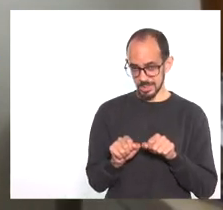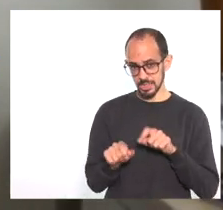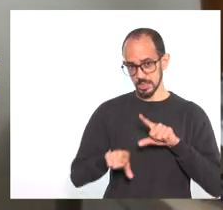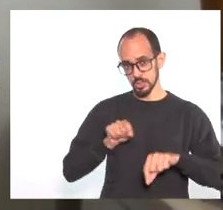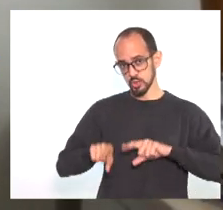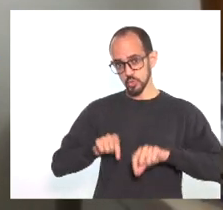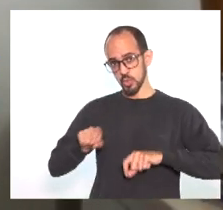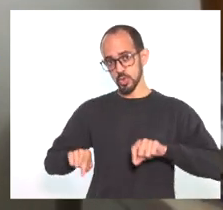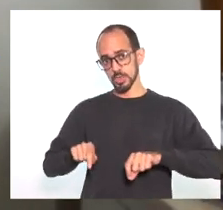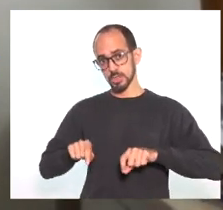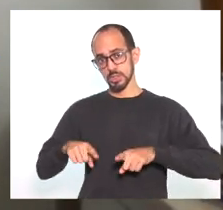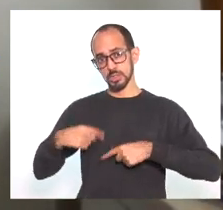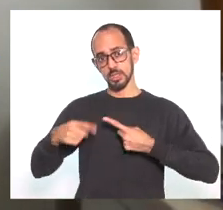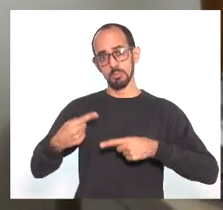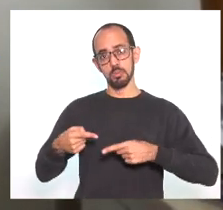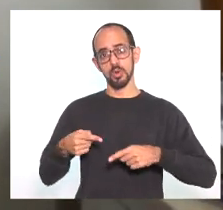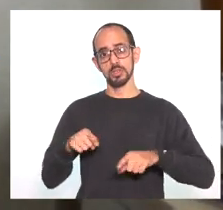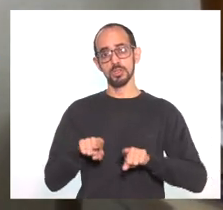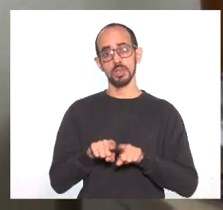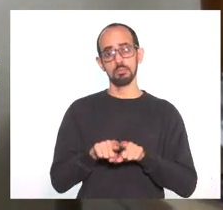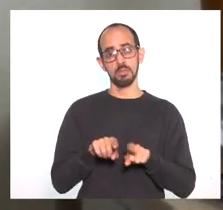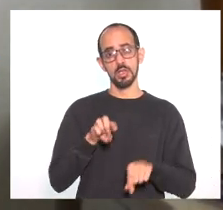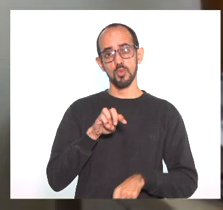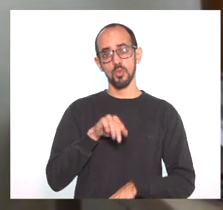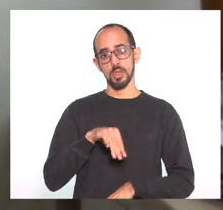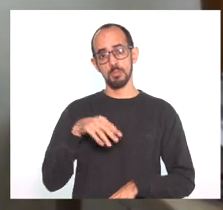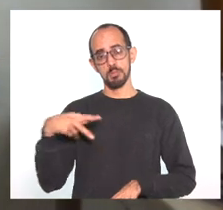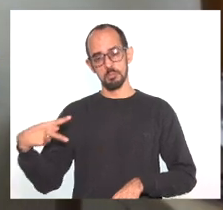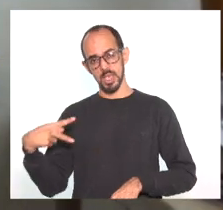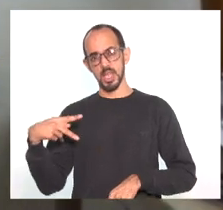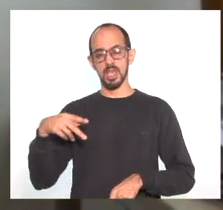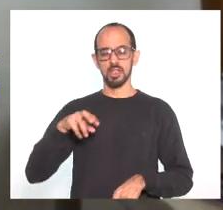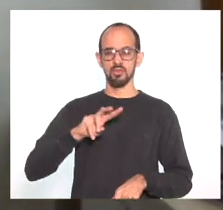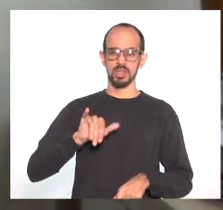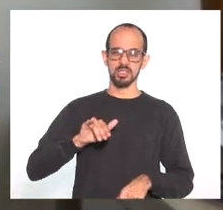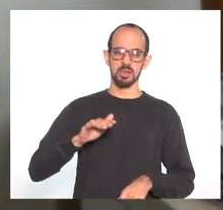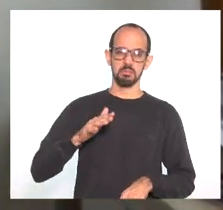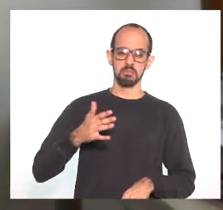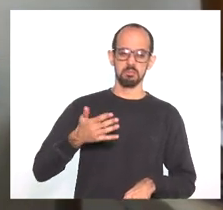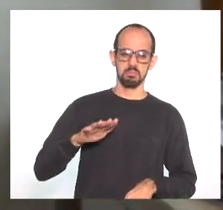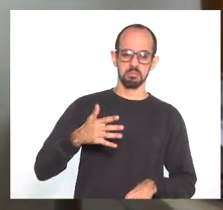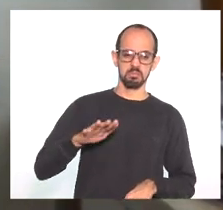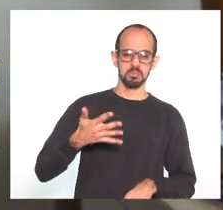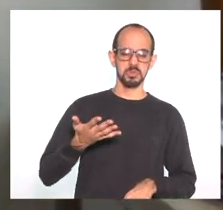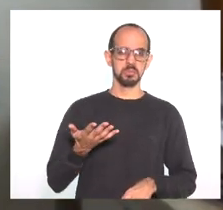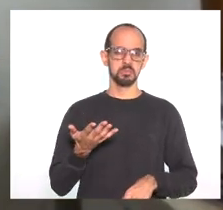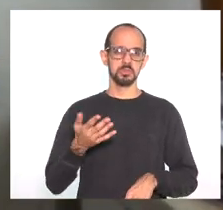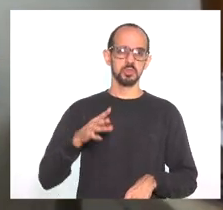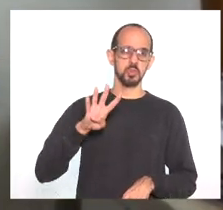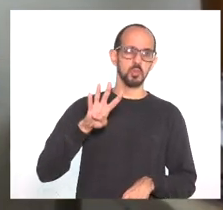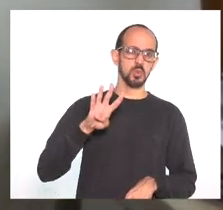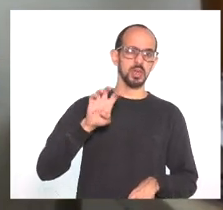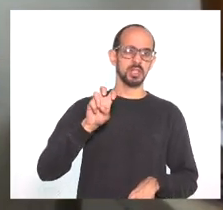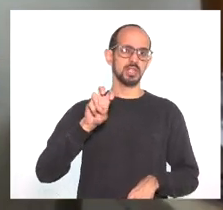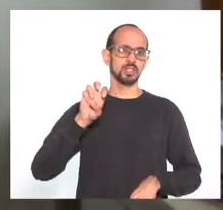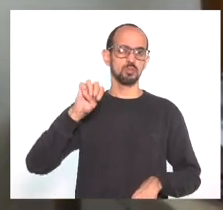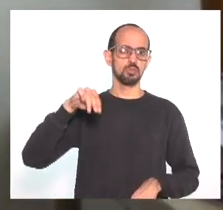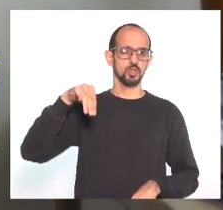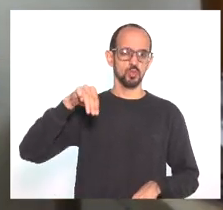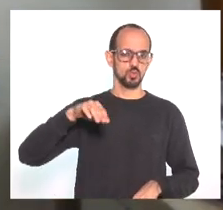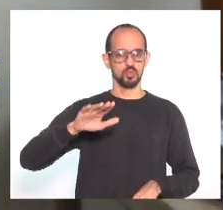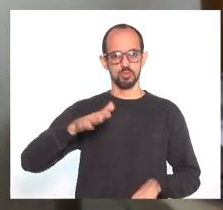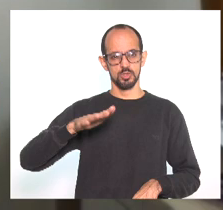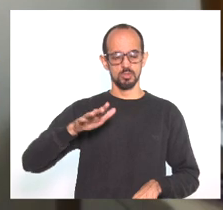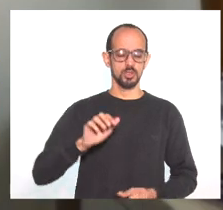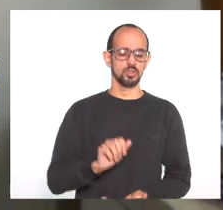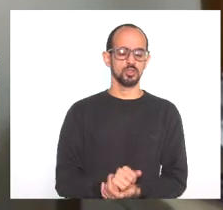dele entra a preleção da NP, que durará, vou solicitar que demore uns 45 minutos,